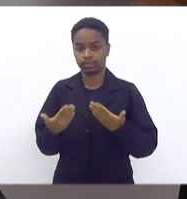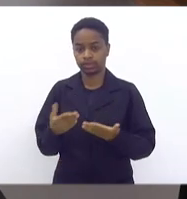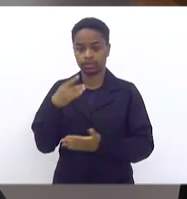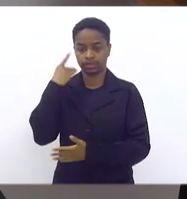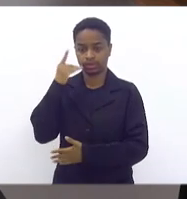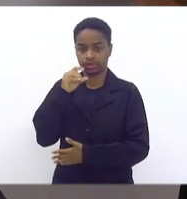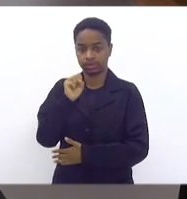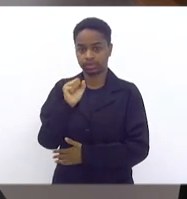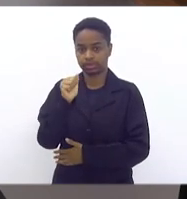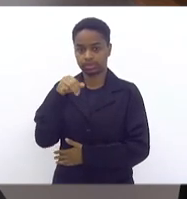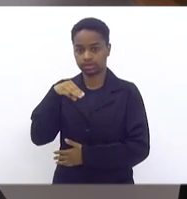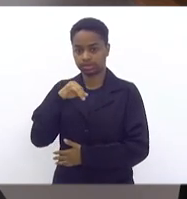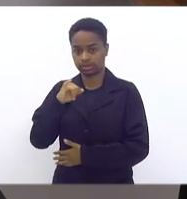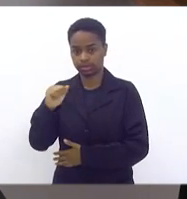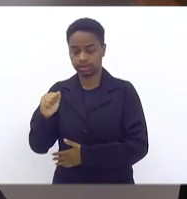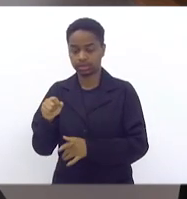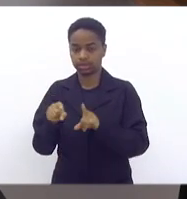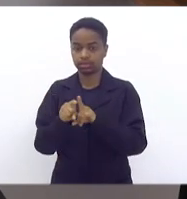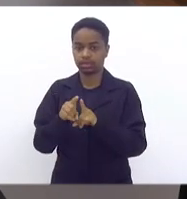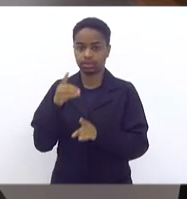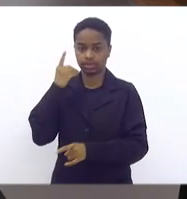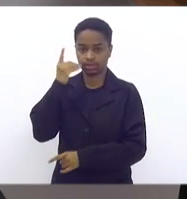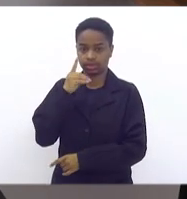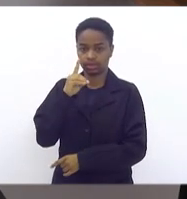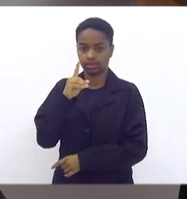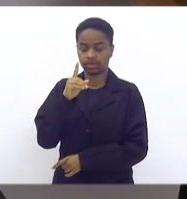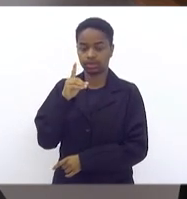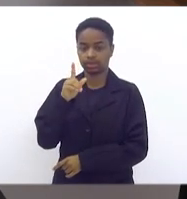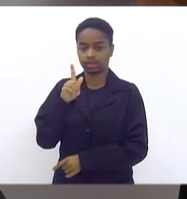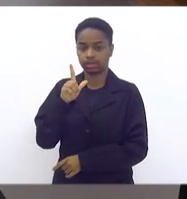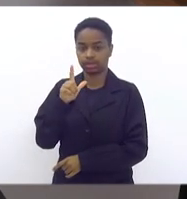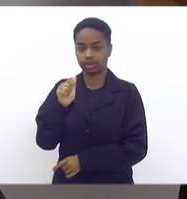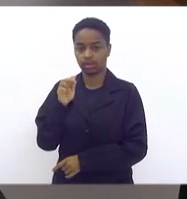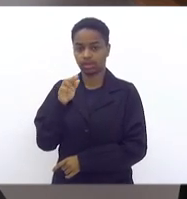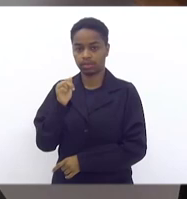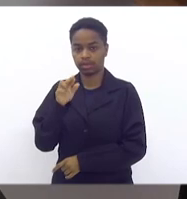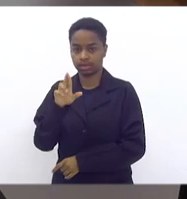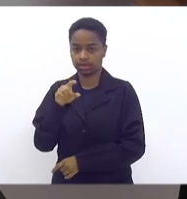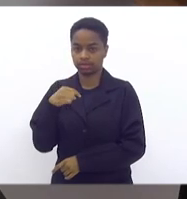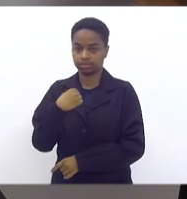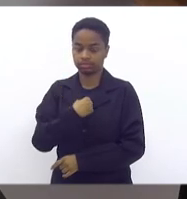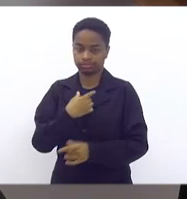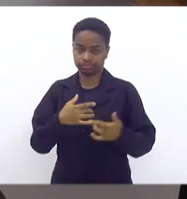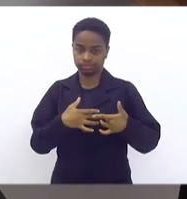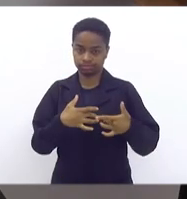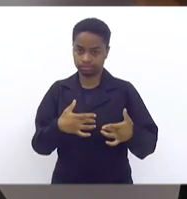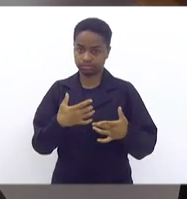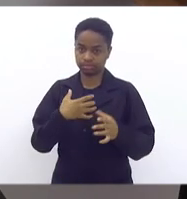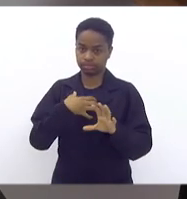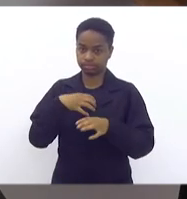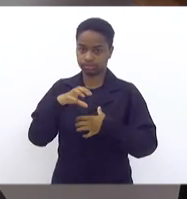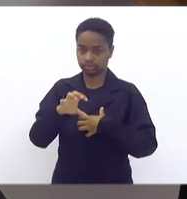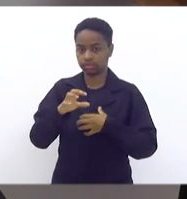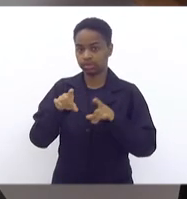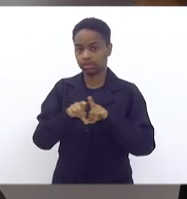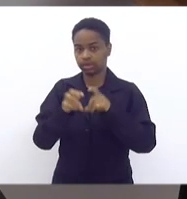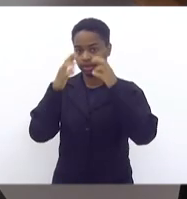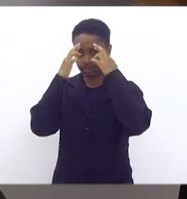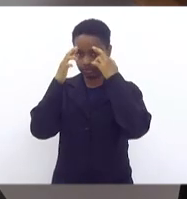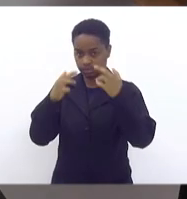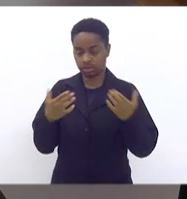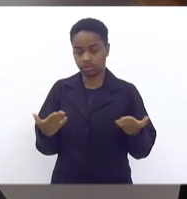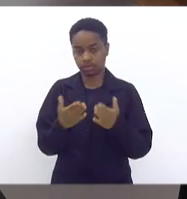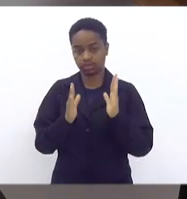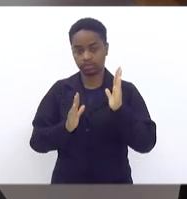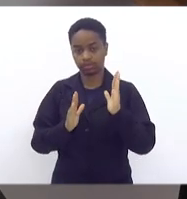Sâmia Bonfim Deputado Glauber Glauber Braga tenho a nossa solidariedade e Respeito nesse momento de dor e os